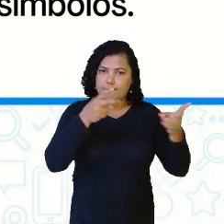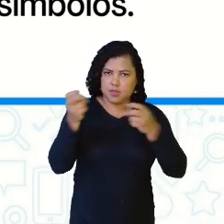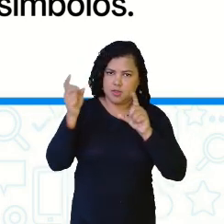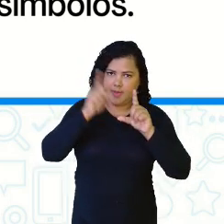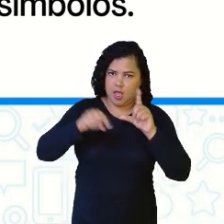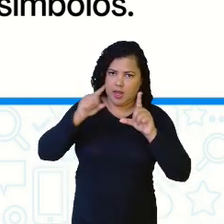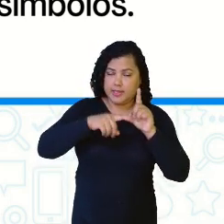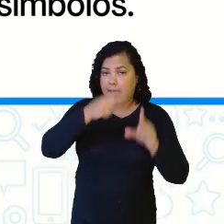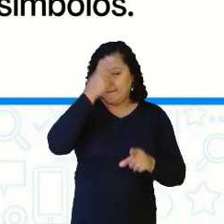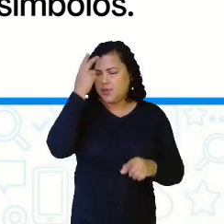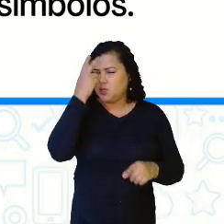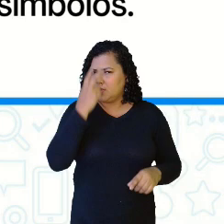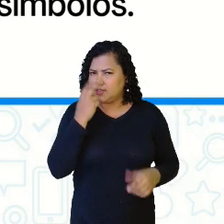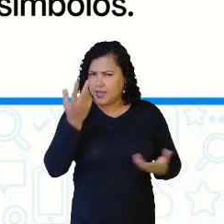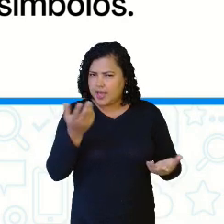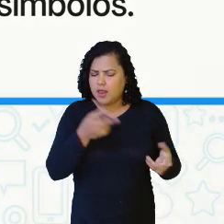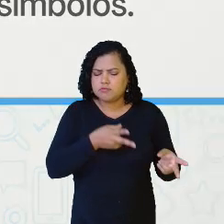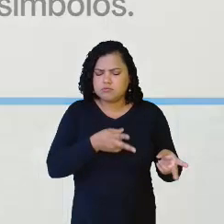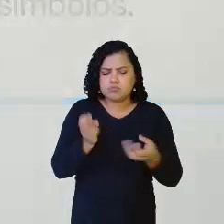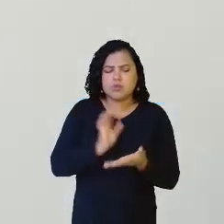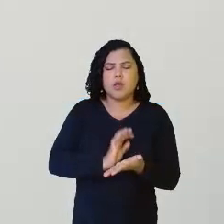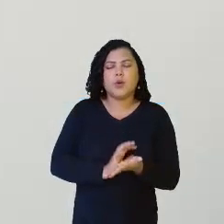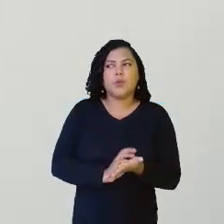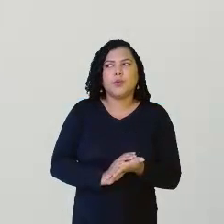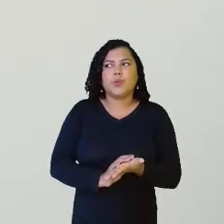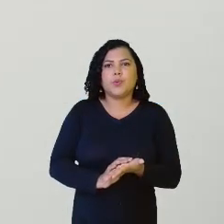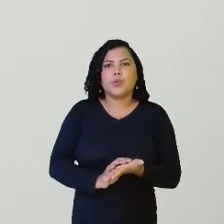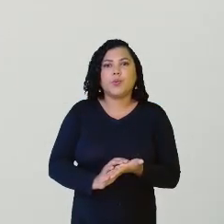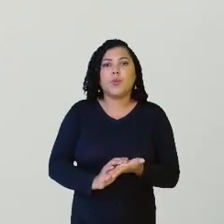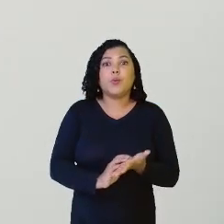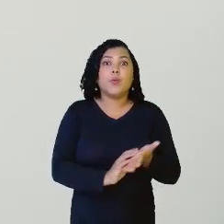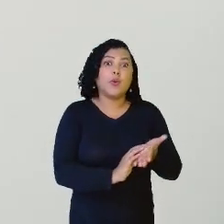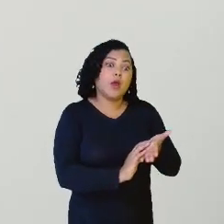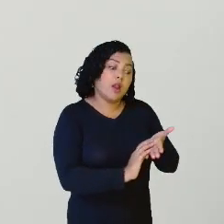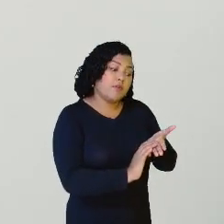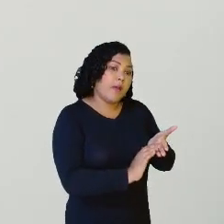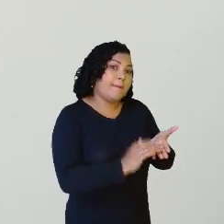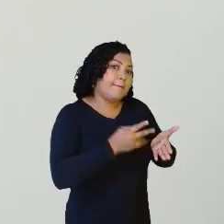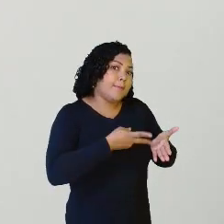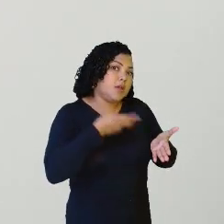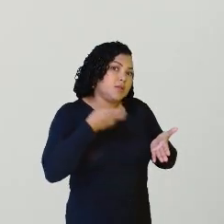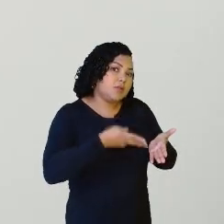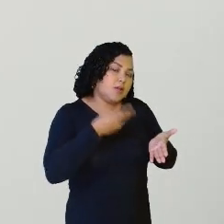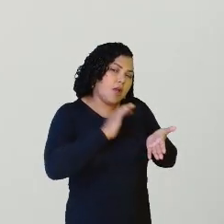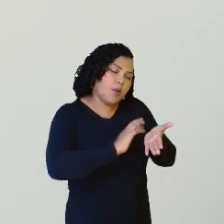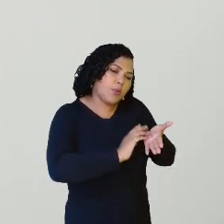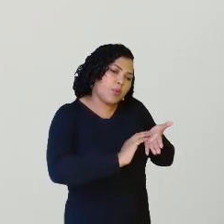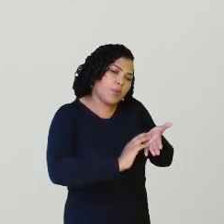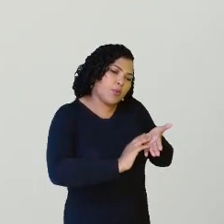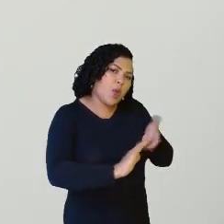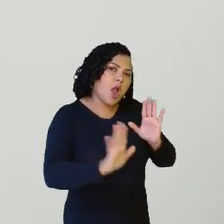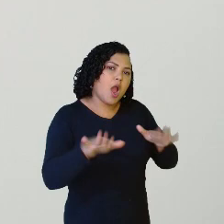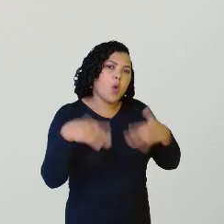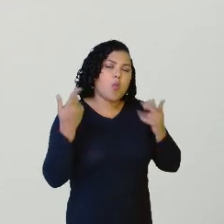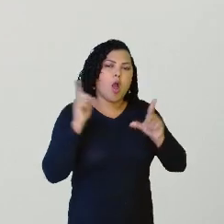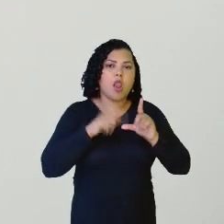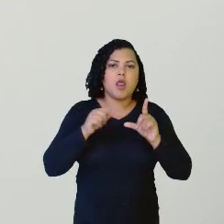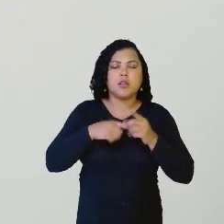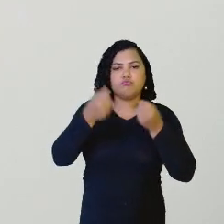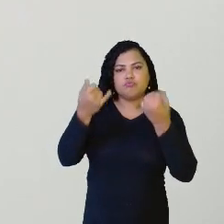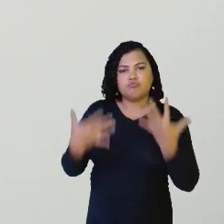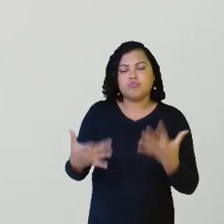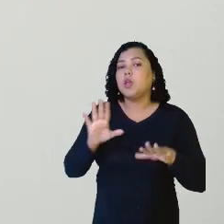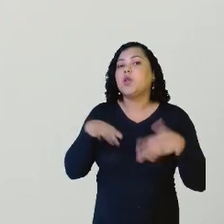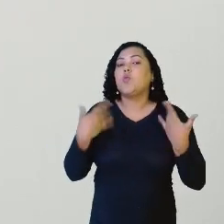a pessoa que tem deficiência visual, ela vai passar a mão nesses pontinhos e vai identificar qual é a letra que está falando e qual é